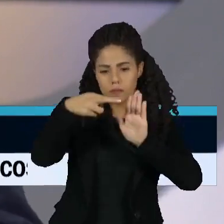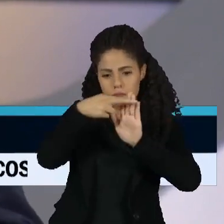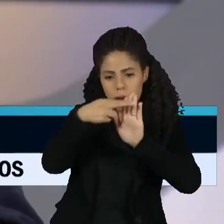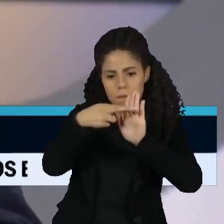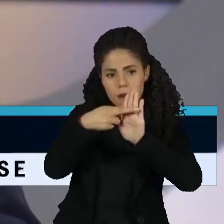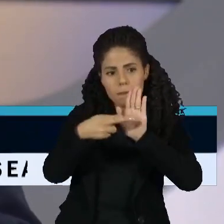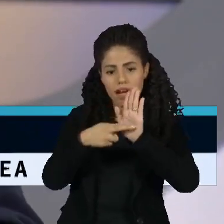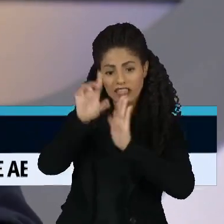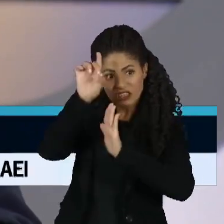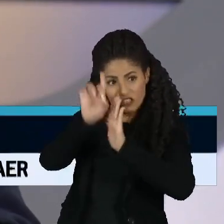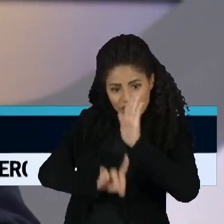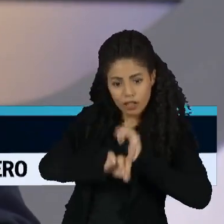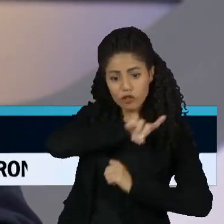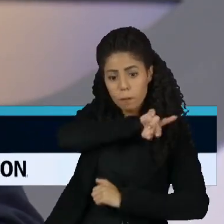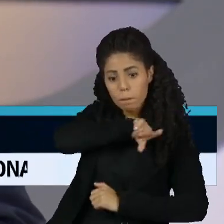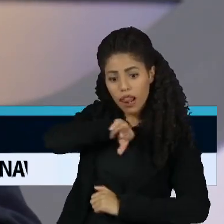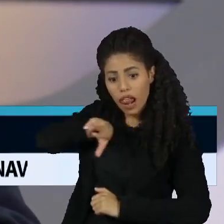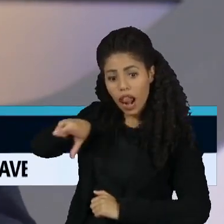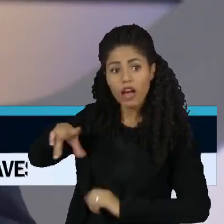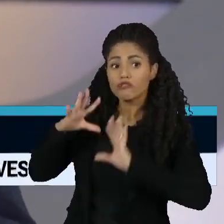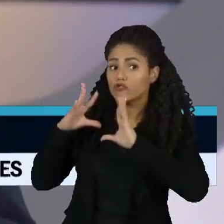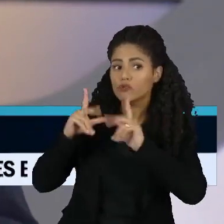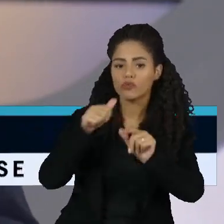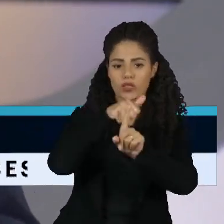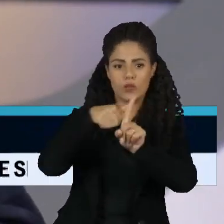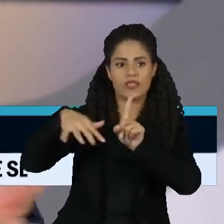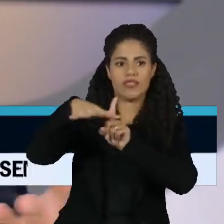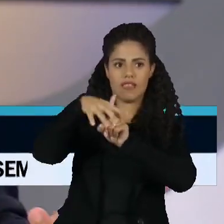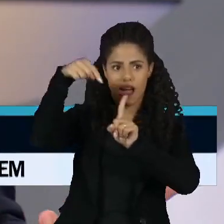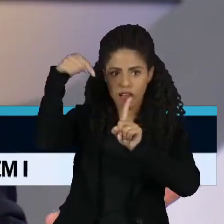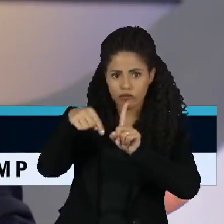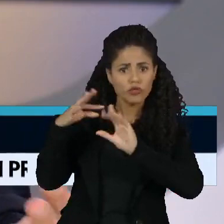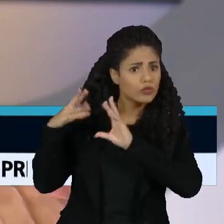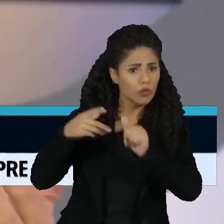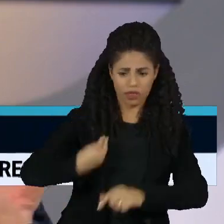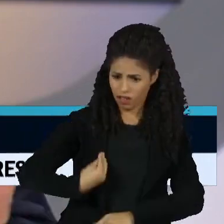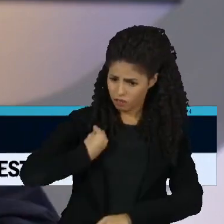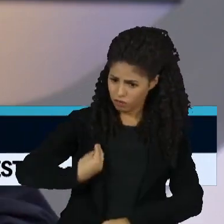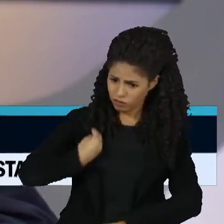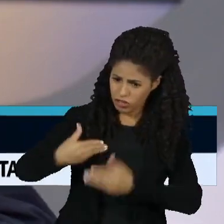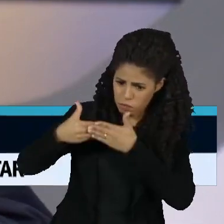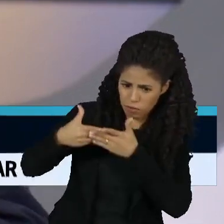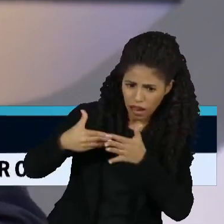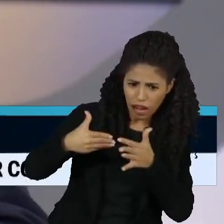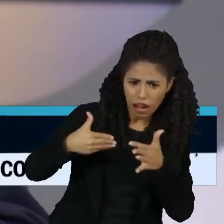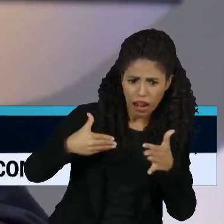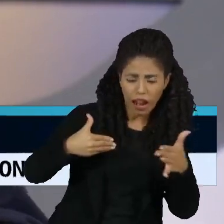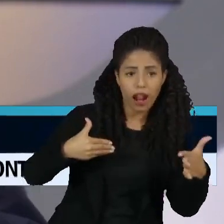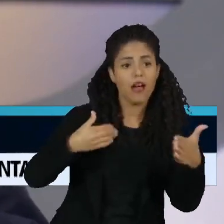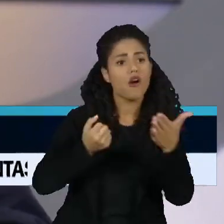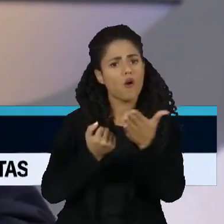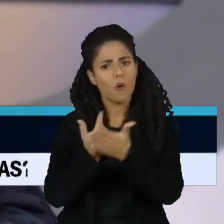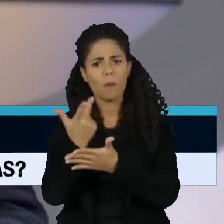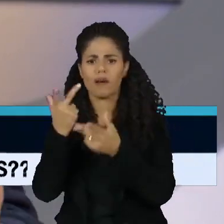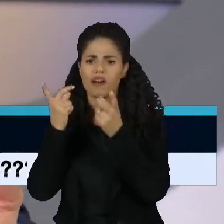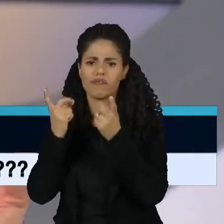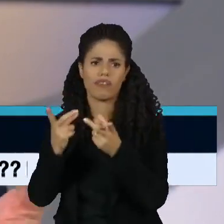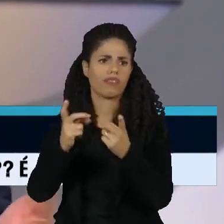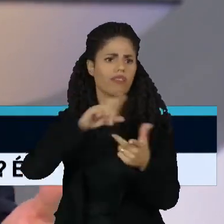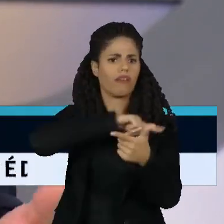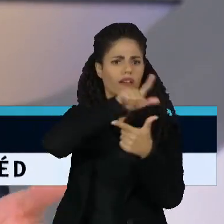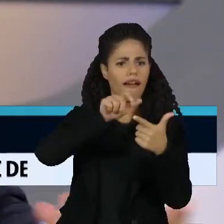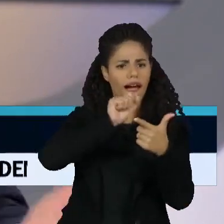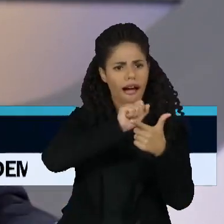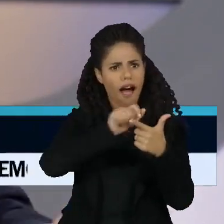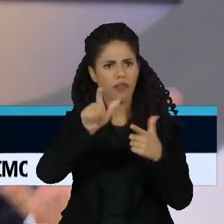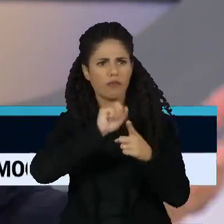rege todos os direitos e obrigações em sociedade. Toda a nossa vida, um testamento, uma compra e venda, uma doação, um